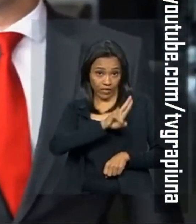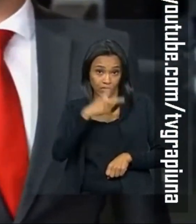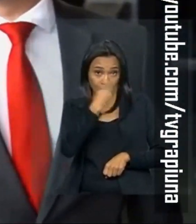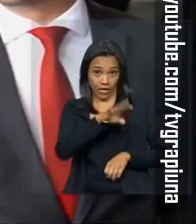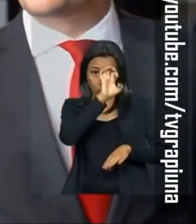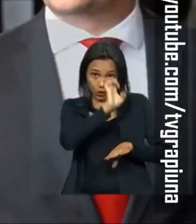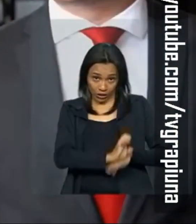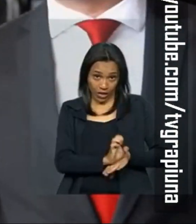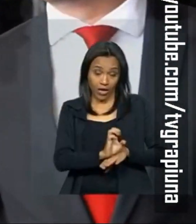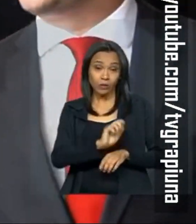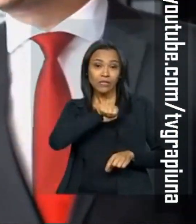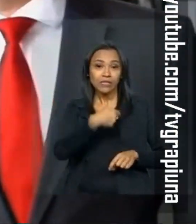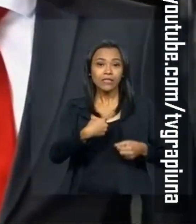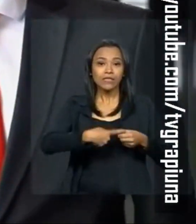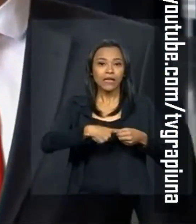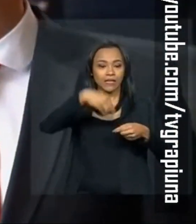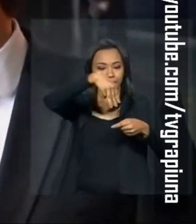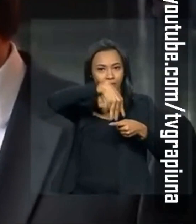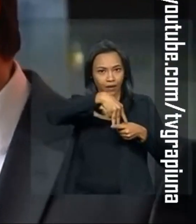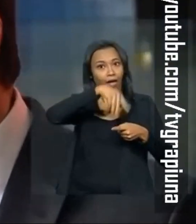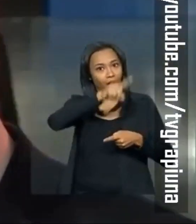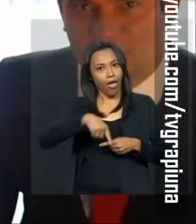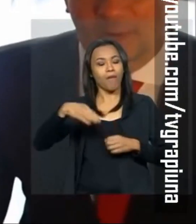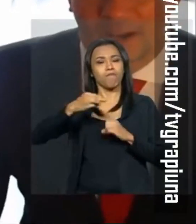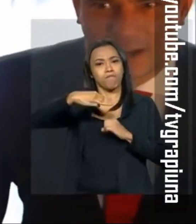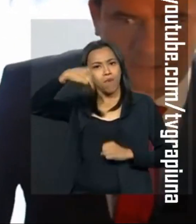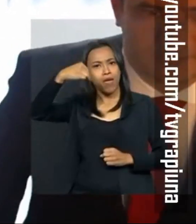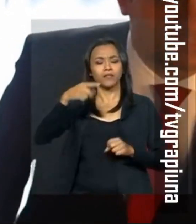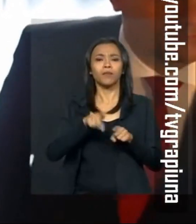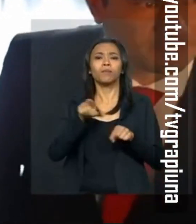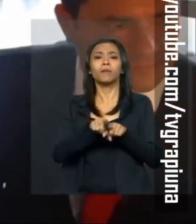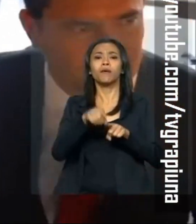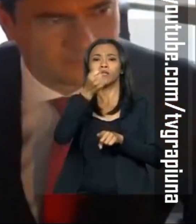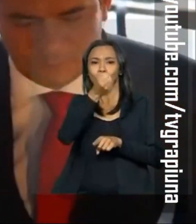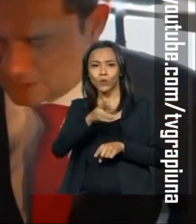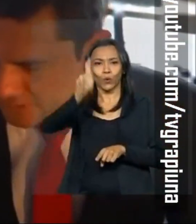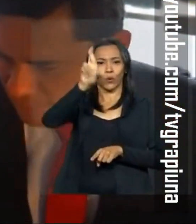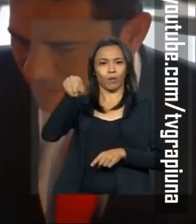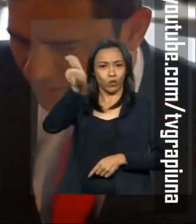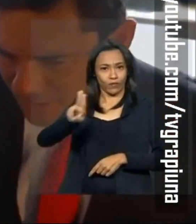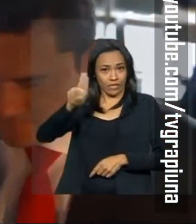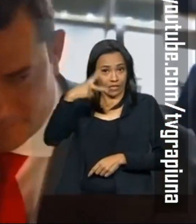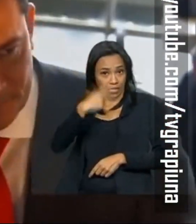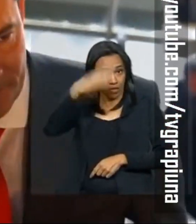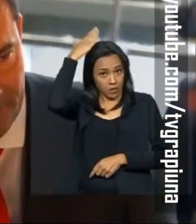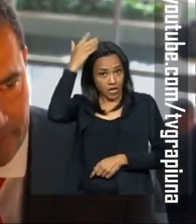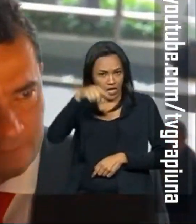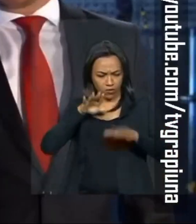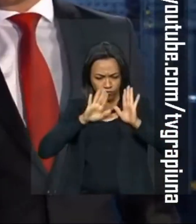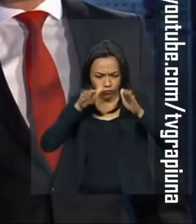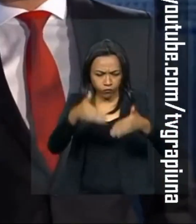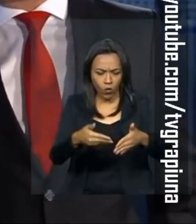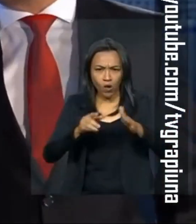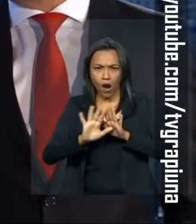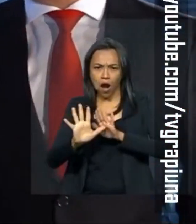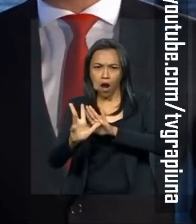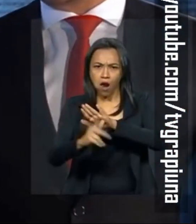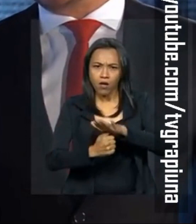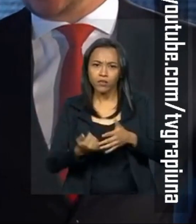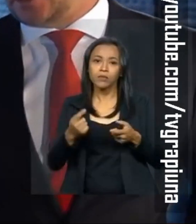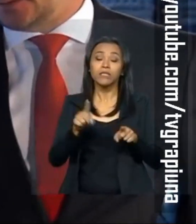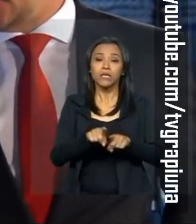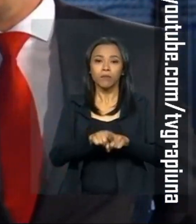ceará mais disse que os pms não podem ser tratados como criminosos a declaração foi dada neste